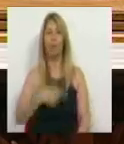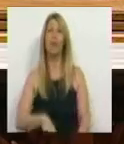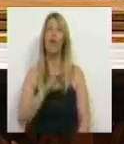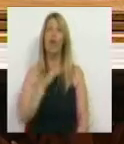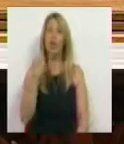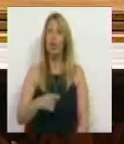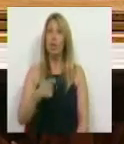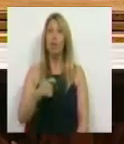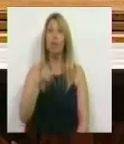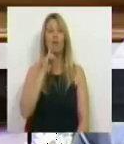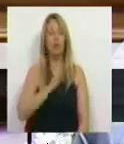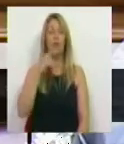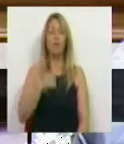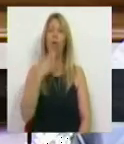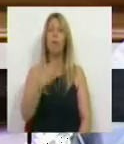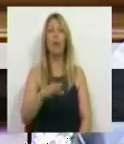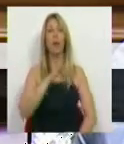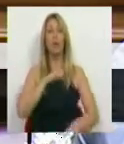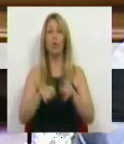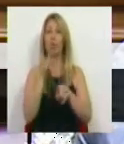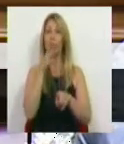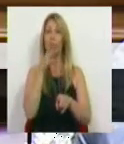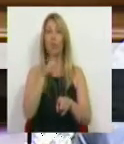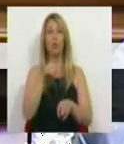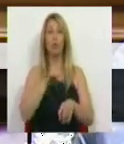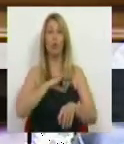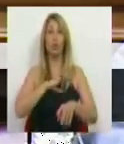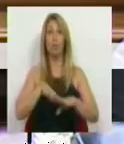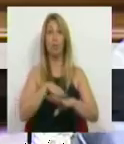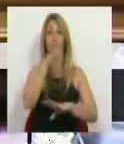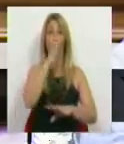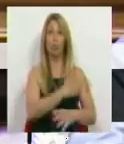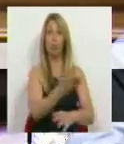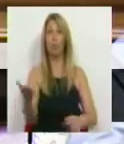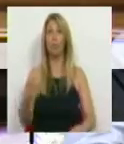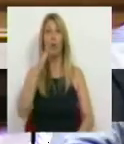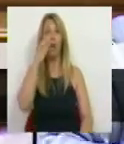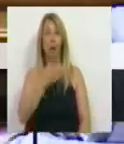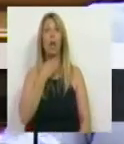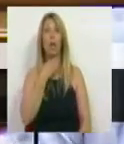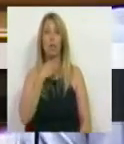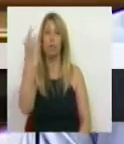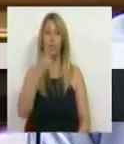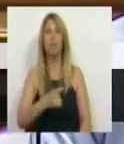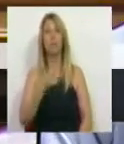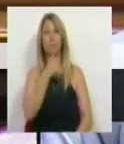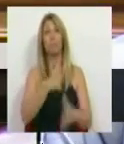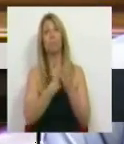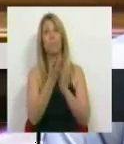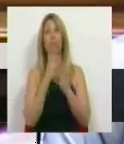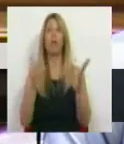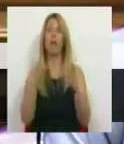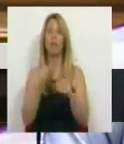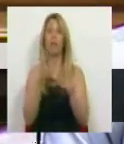Presidente, muito obrigada, senhoras e senhores deputados, senhores membros do Governo. A crise exigiu medidas extraordinárias. Ela foi, aliás, o